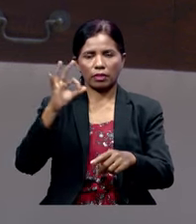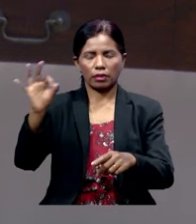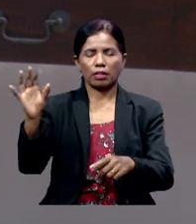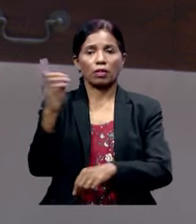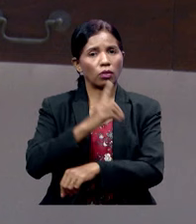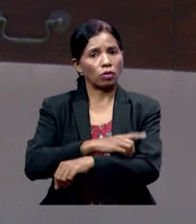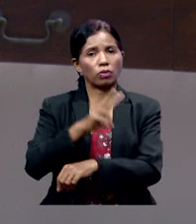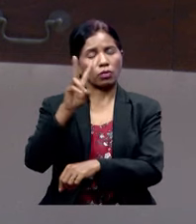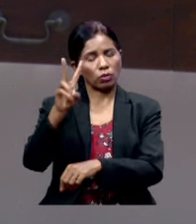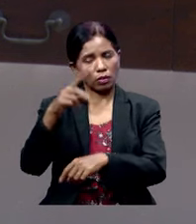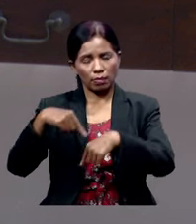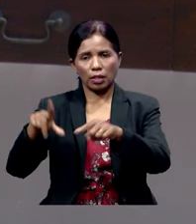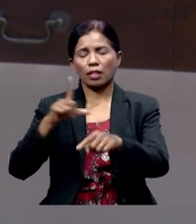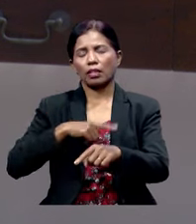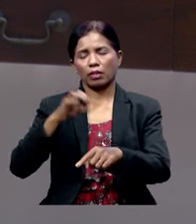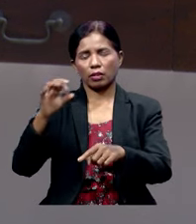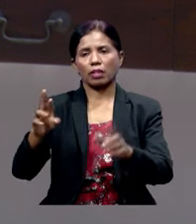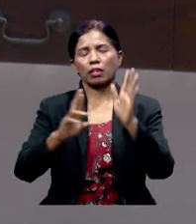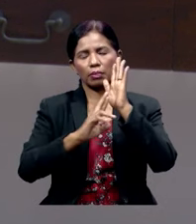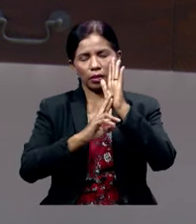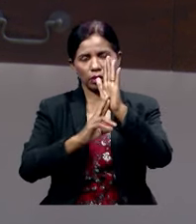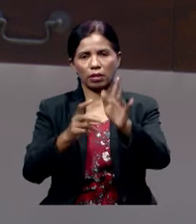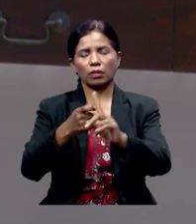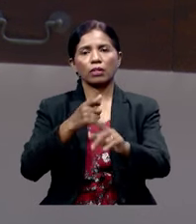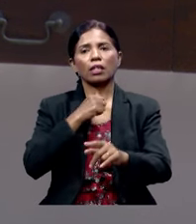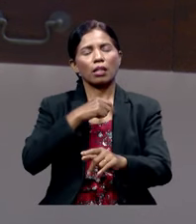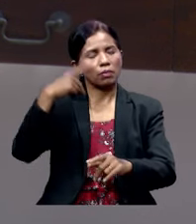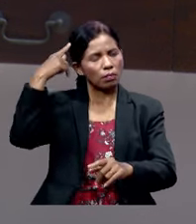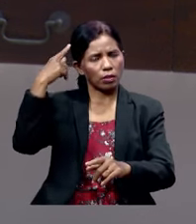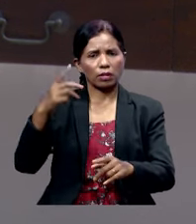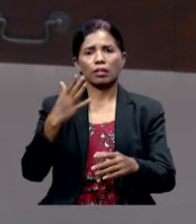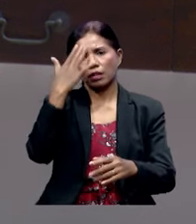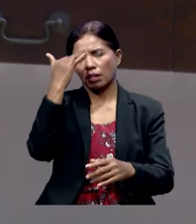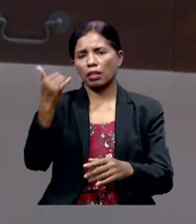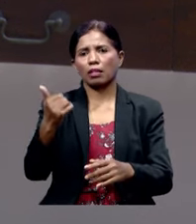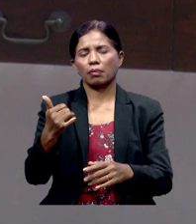dias e como representante do Papa Qual é a sua observação